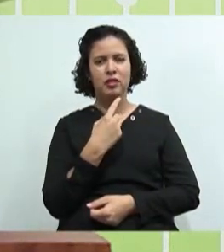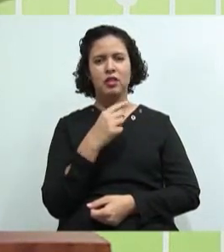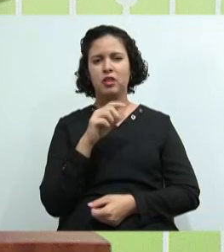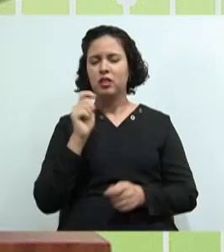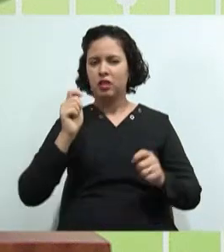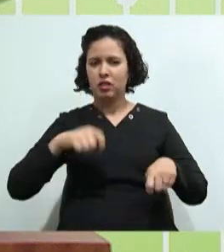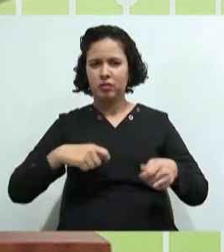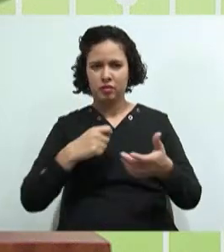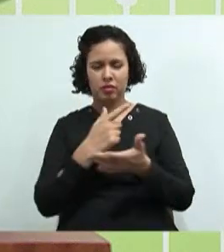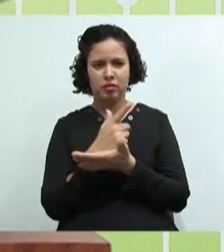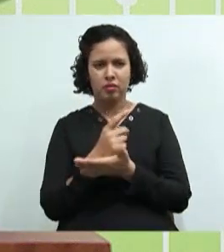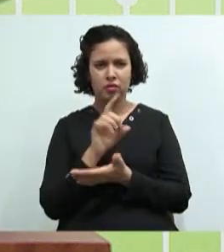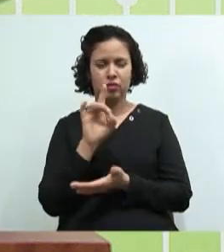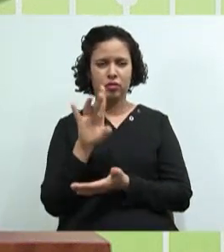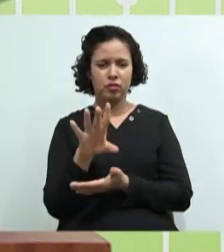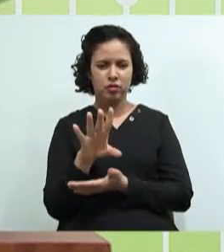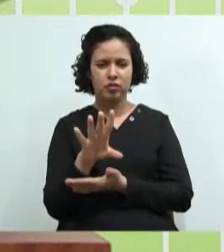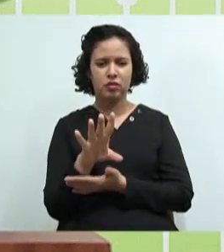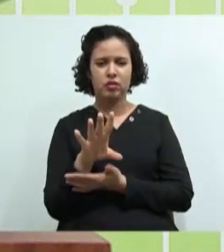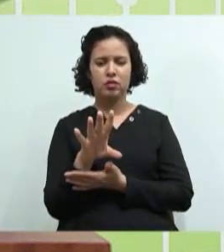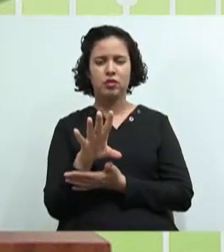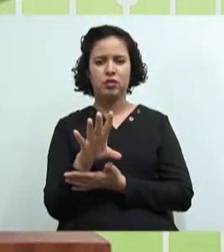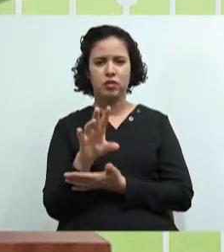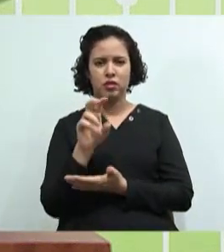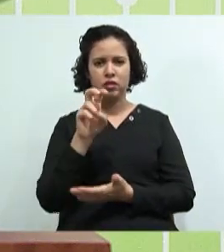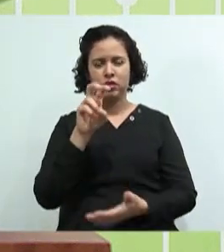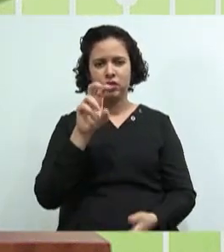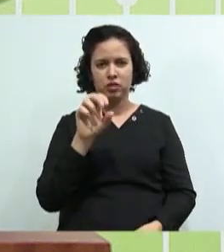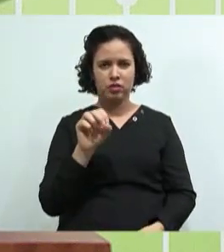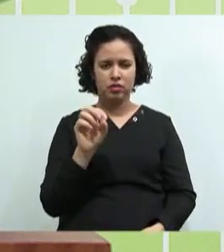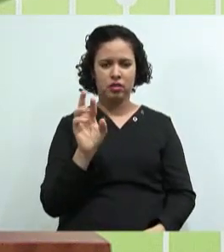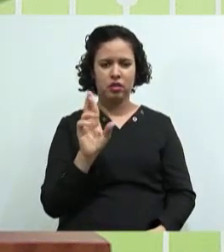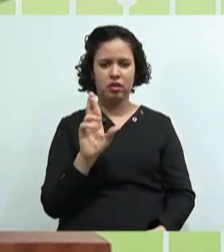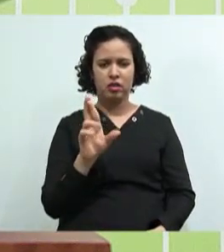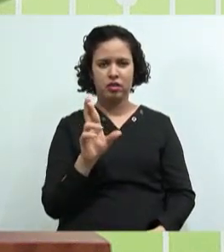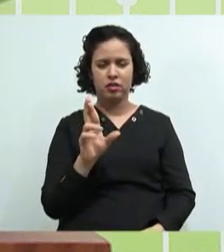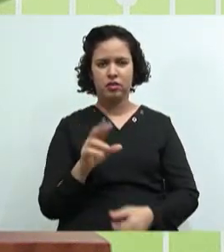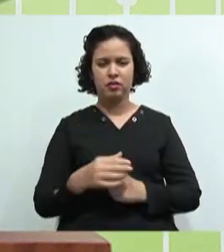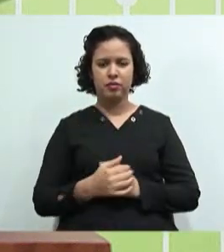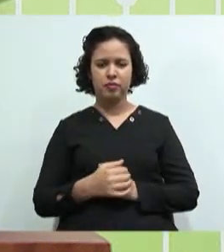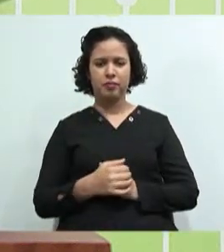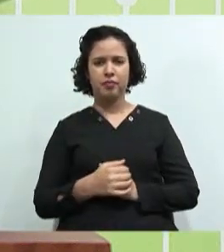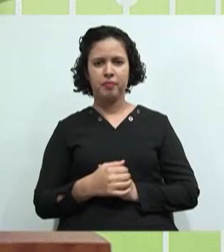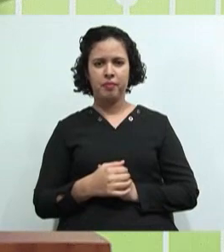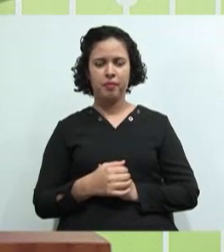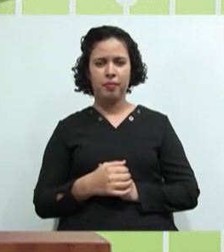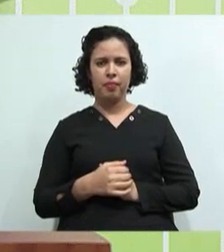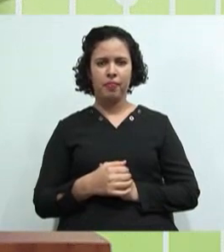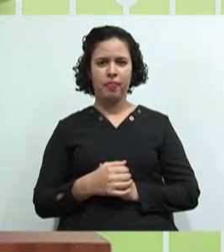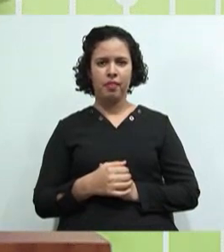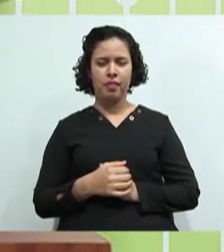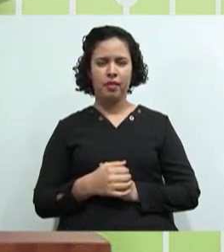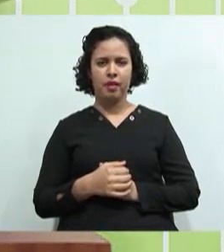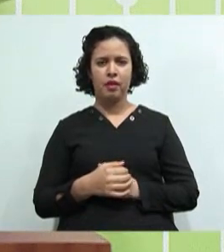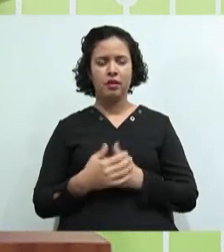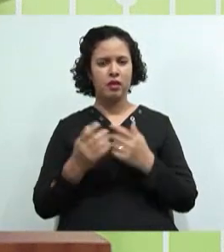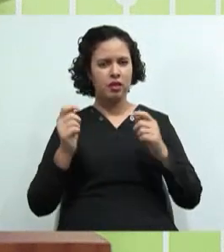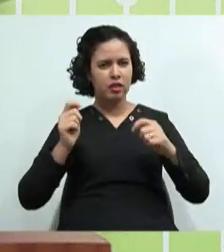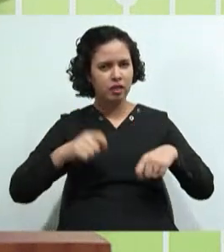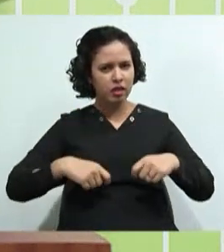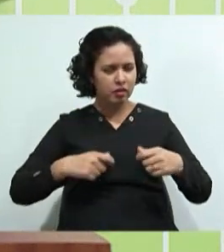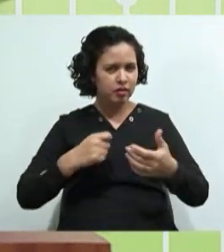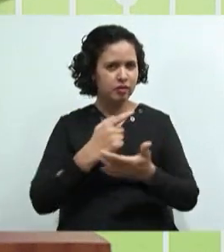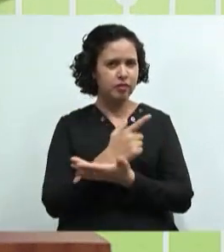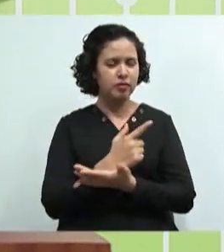homem. Tenho sim. Ah, e aí? Mas ele não é mais criança. Você consegue? Peraí, é alcançável você comprar